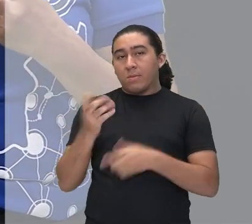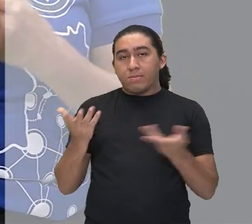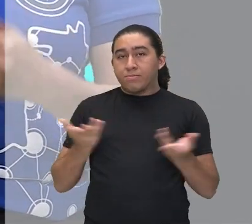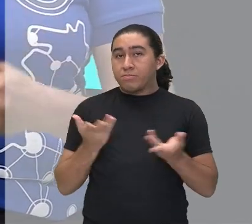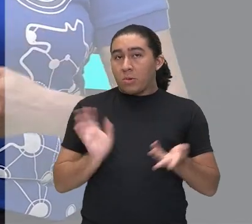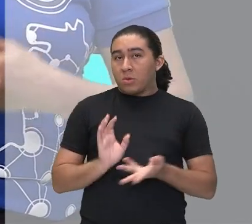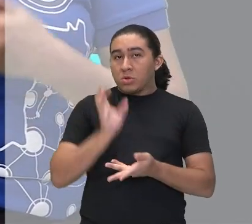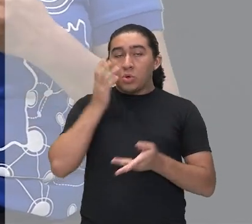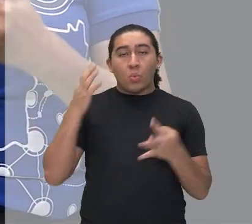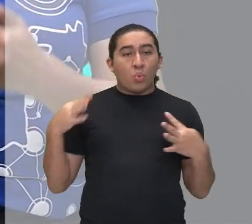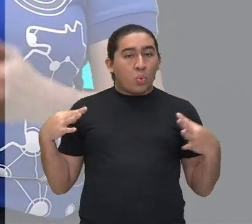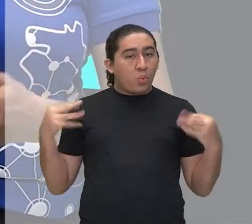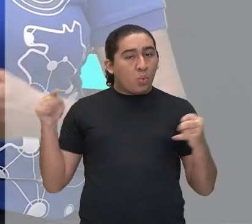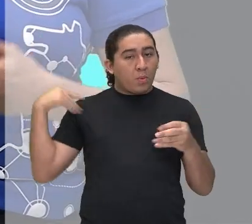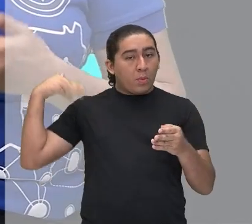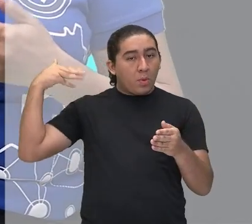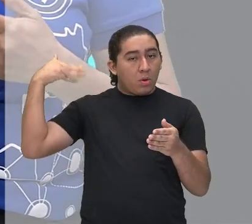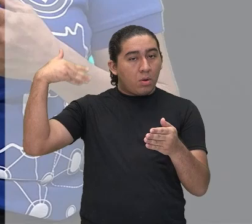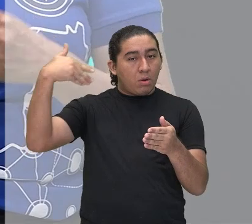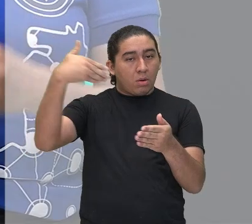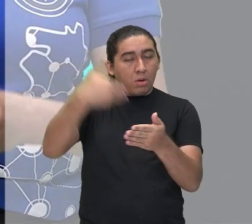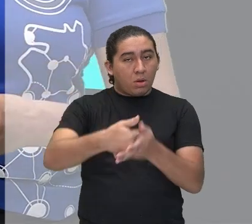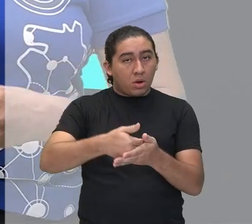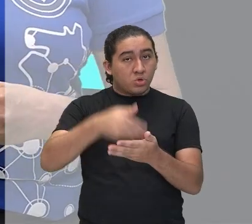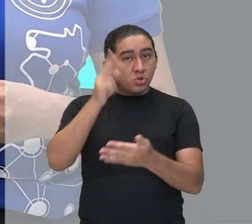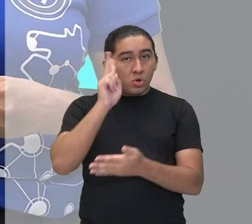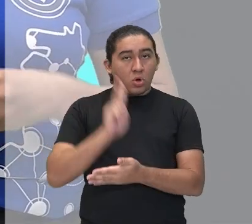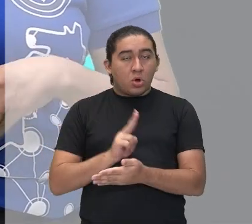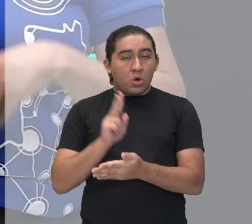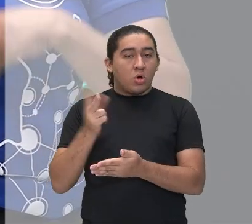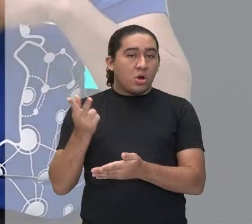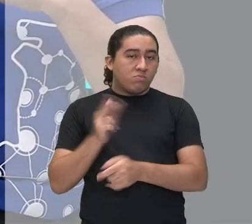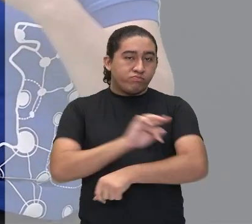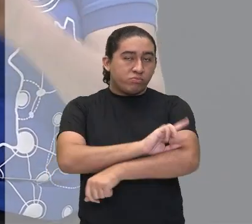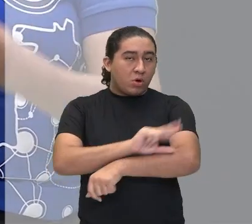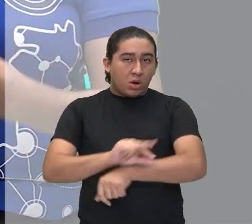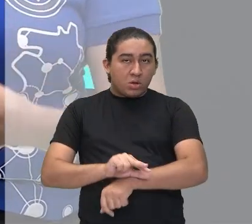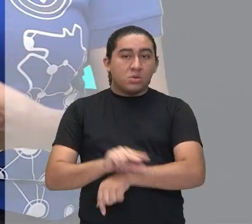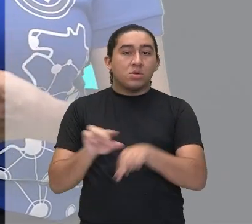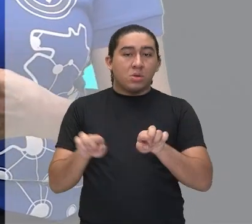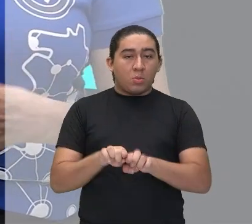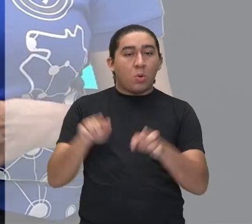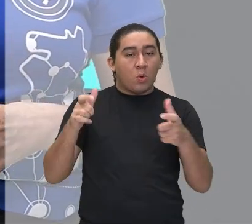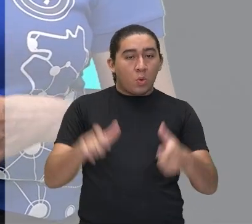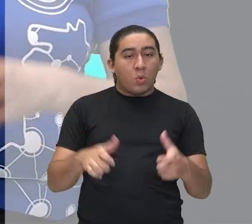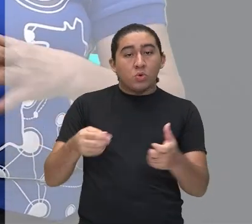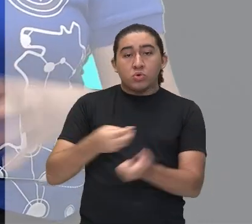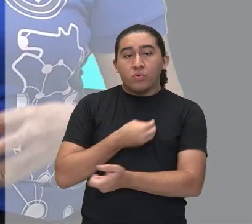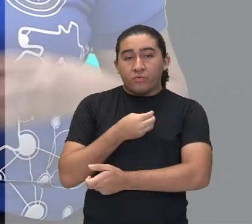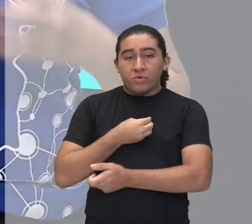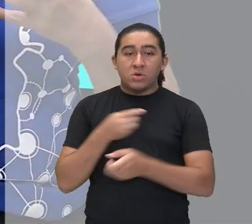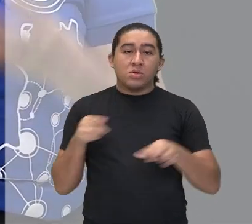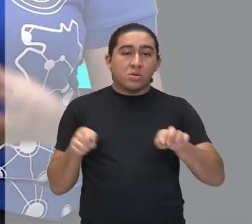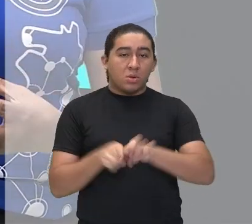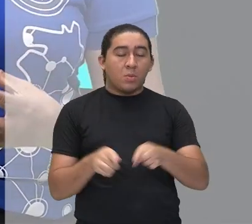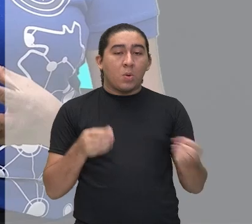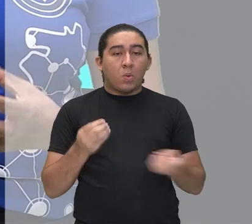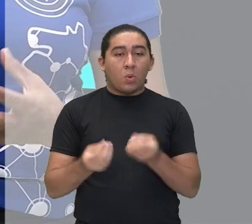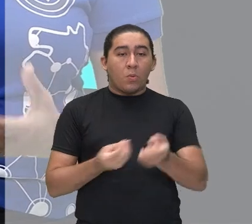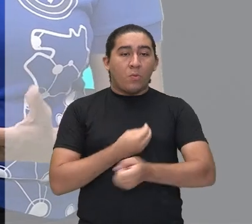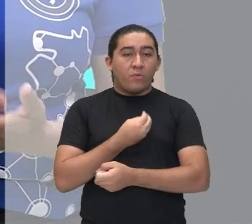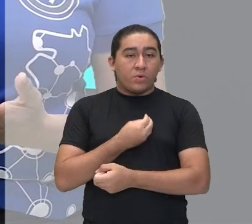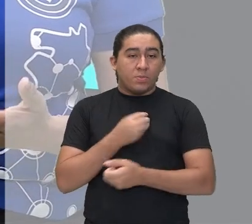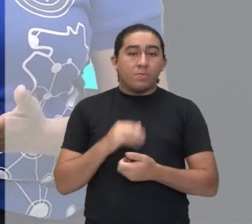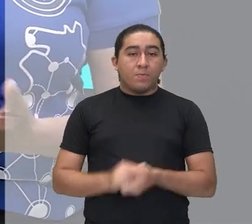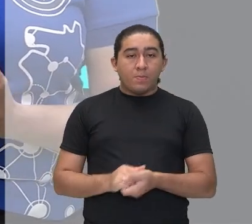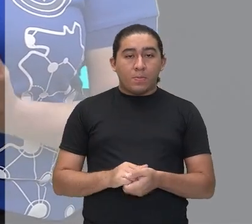é todo da sua história, da sua raça, onde viveu, né? Como viveu.